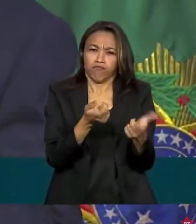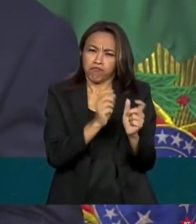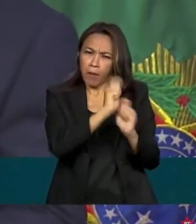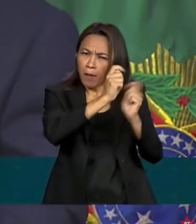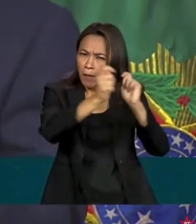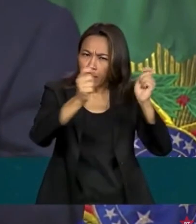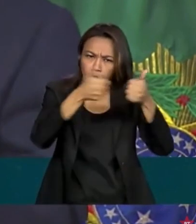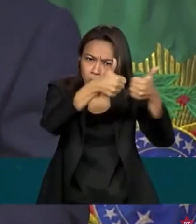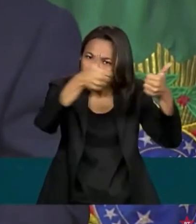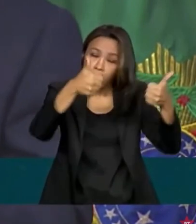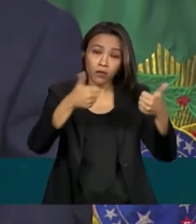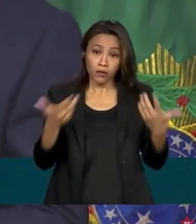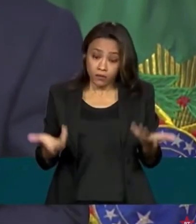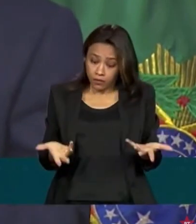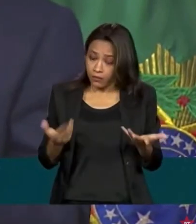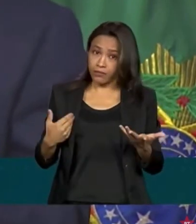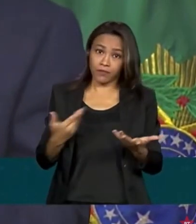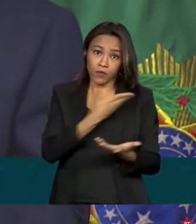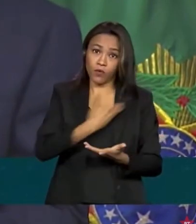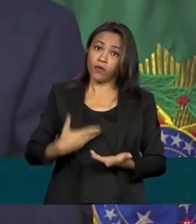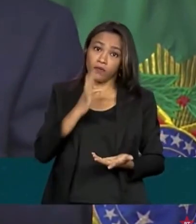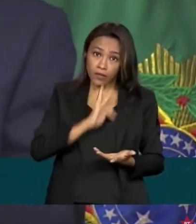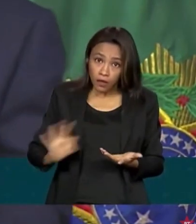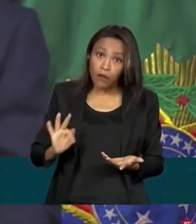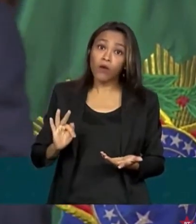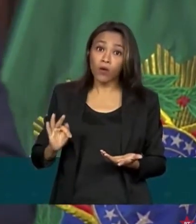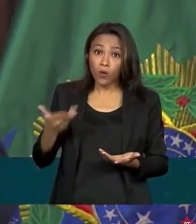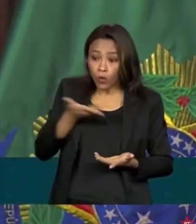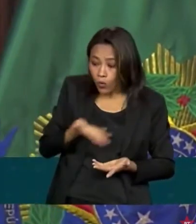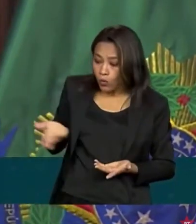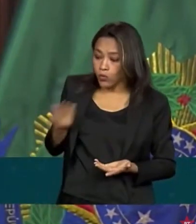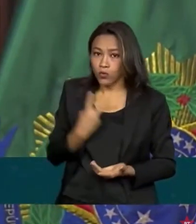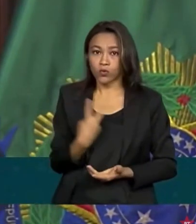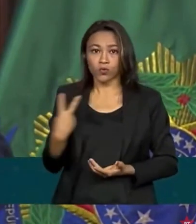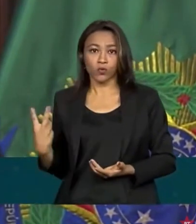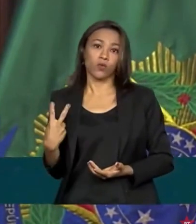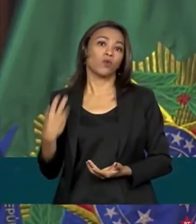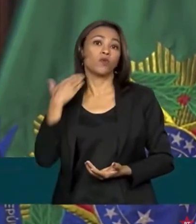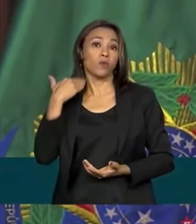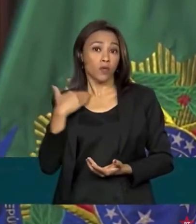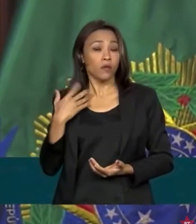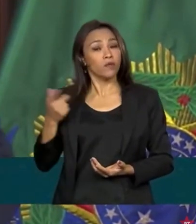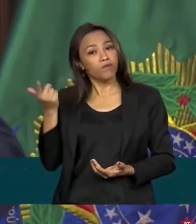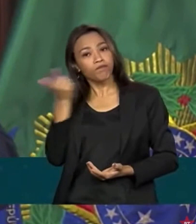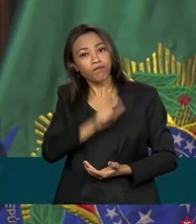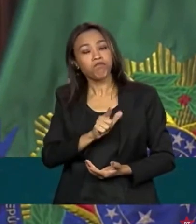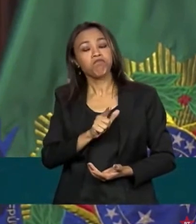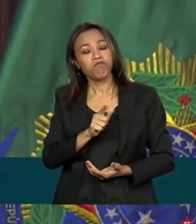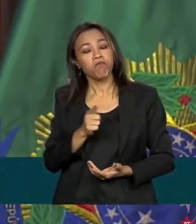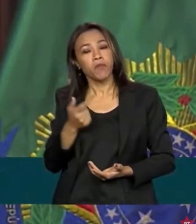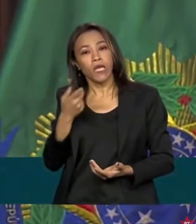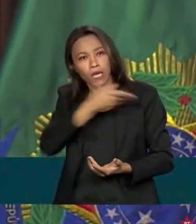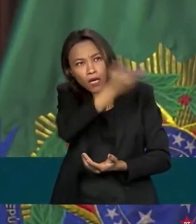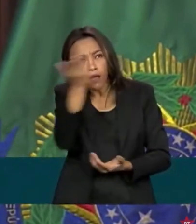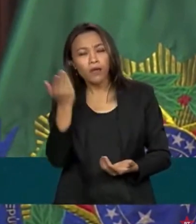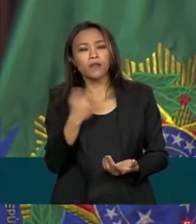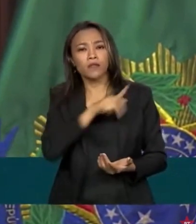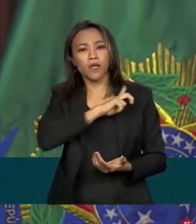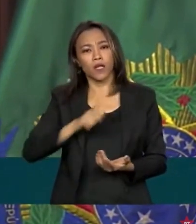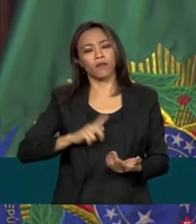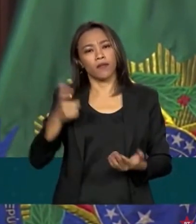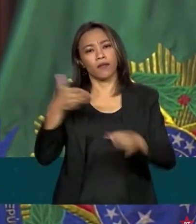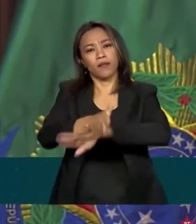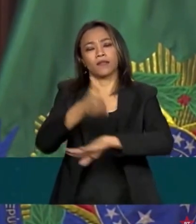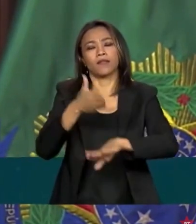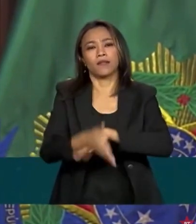há porquê o governo federal, através dos bancos públicos, facilitar com que esses governadores tenham acesso a recursos